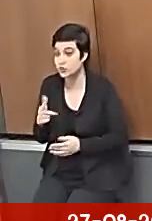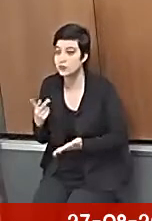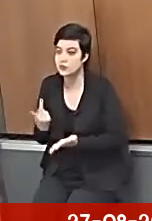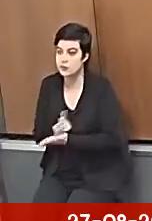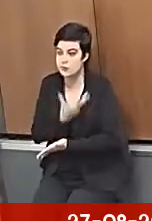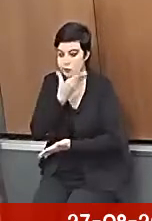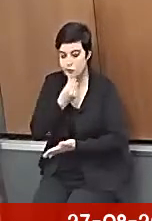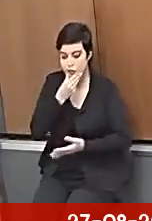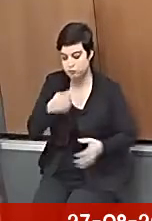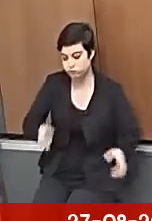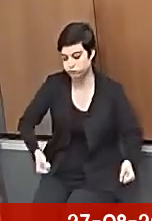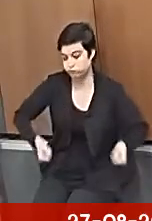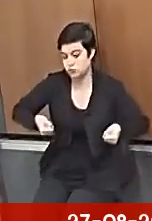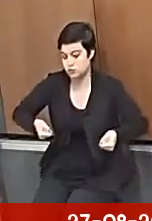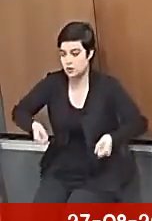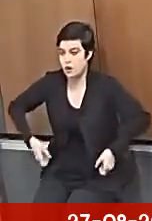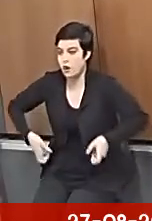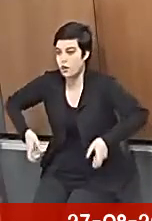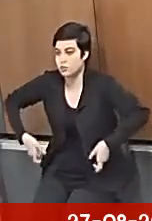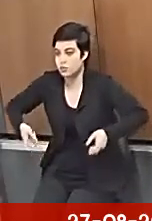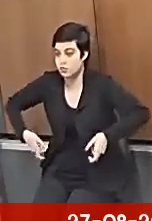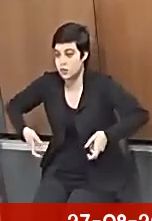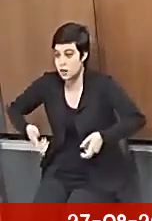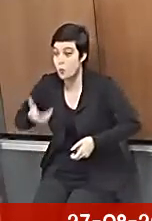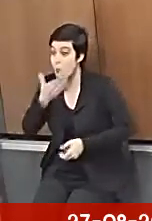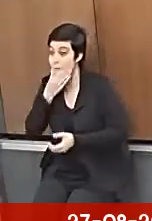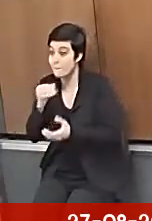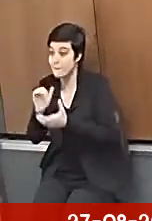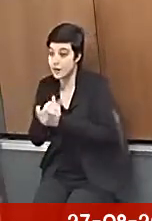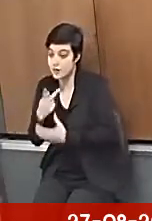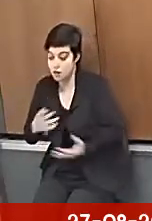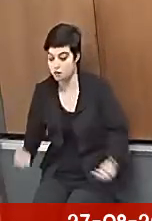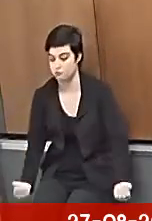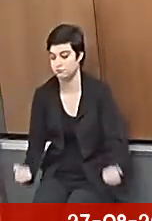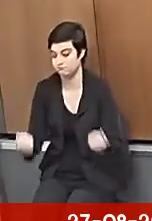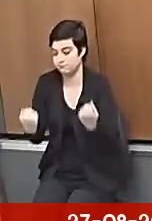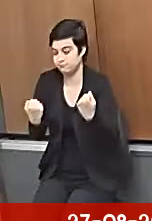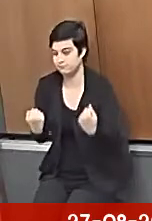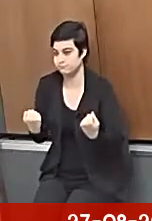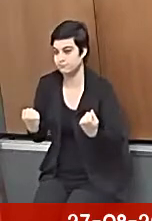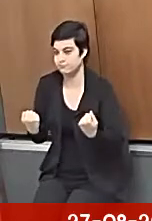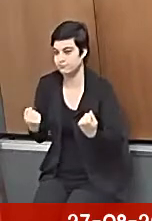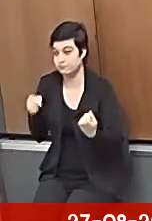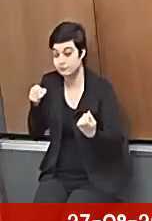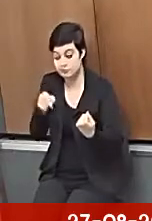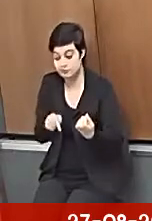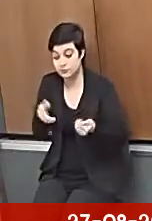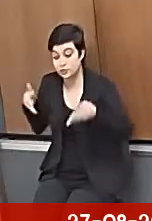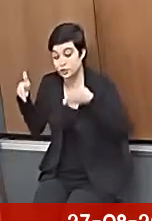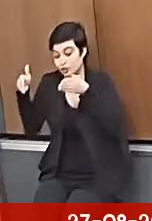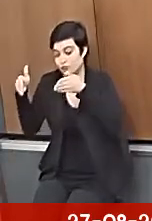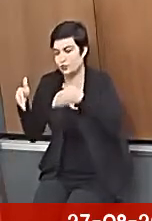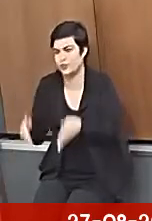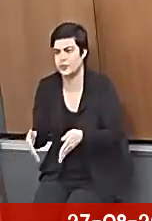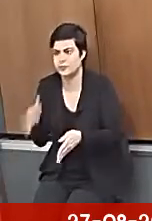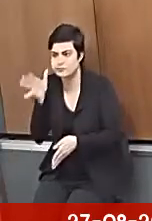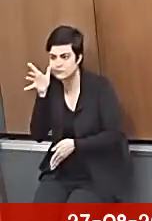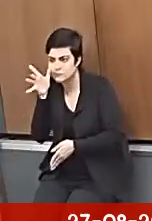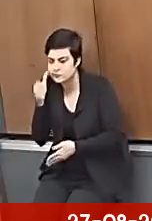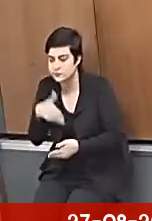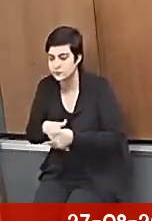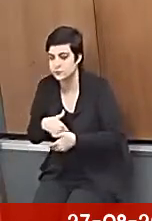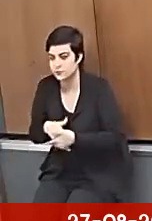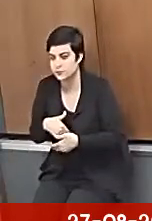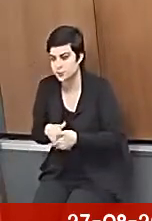cadeira junto com mas não sei uma pessoa o marido teve carregava no colo para poder chegar que bancada a assistir